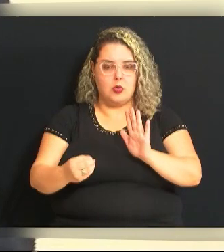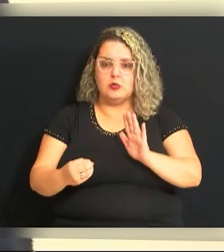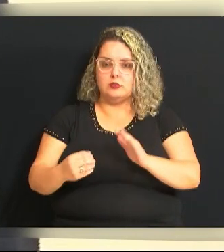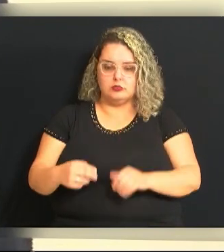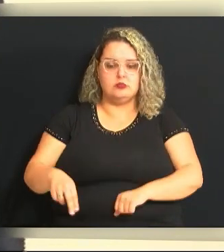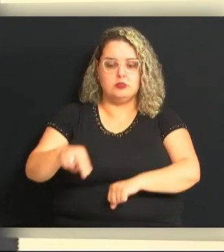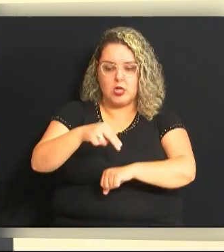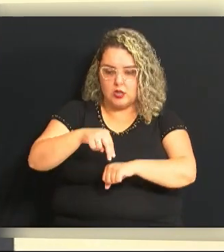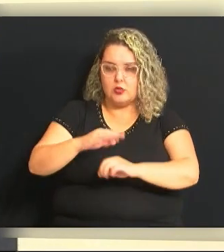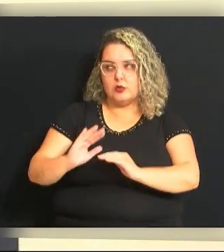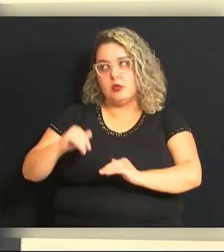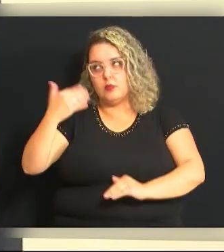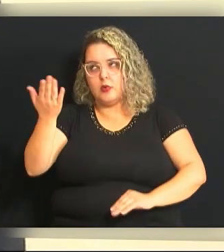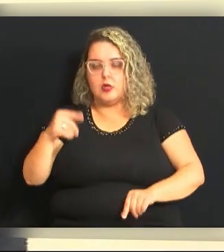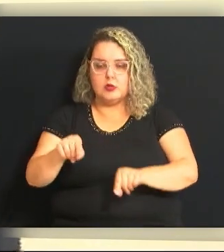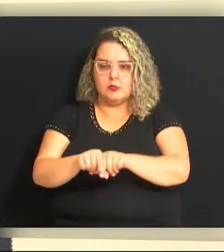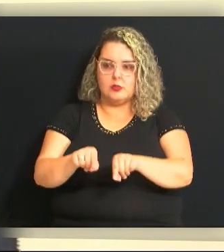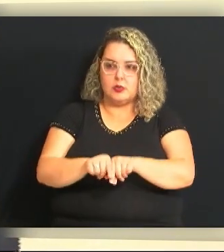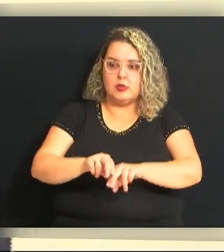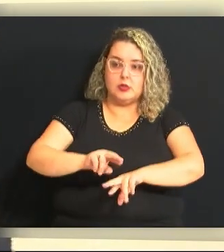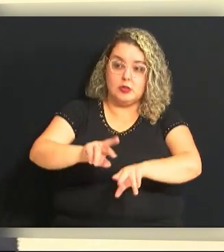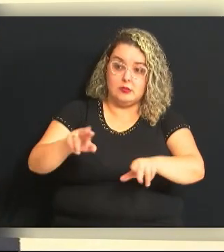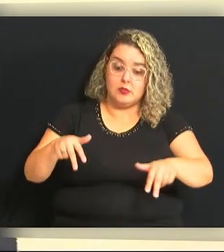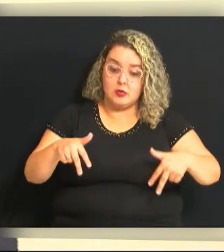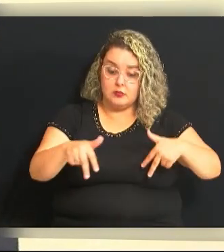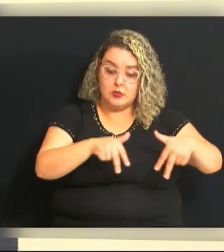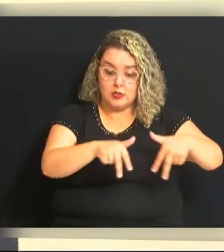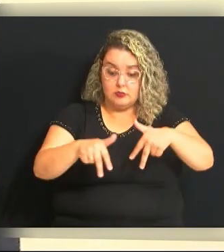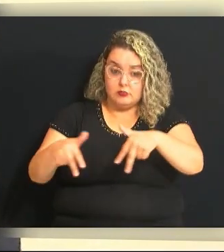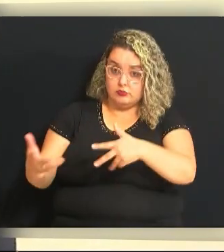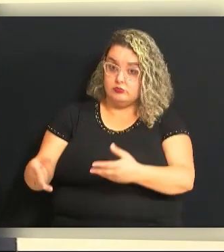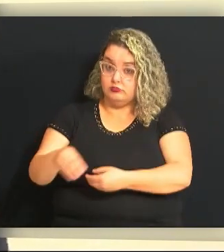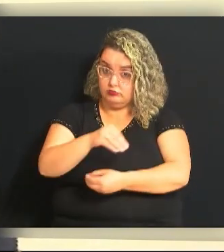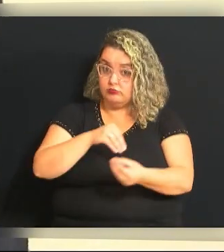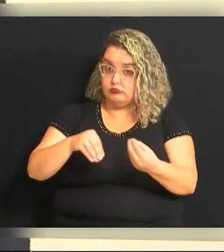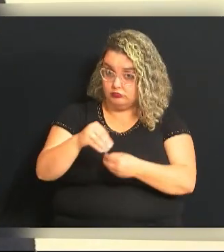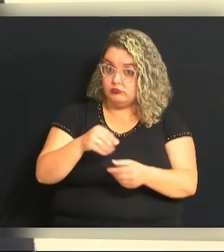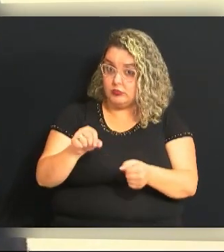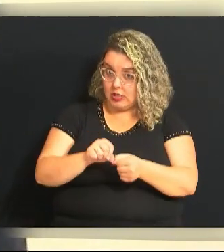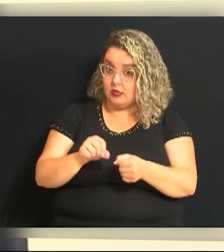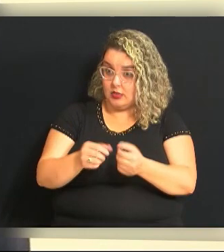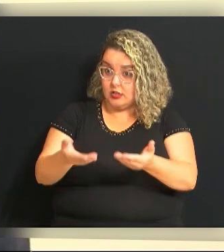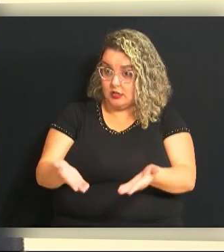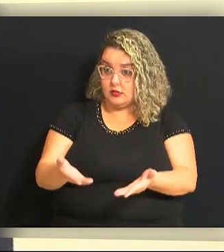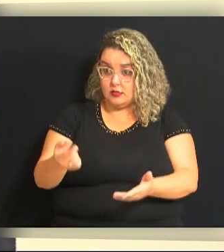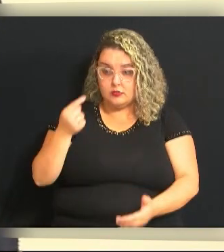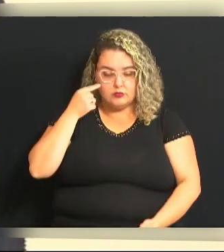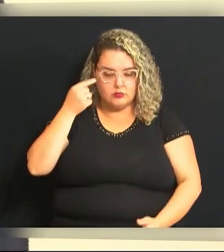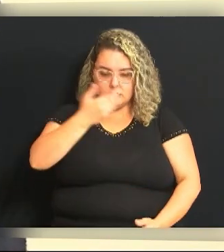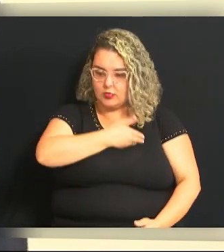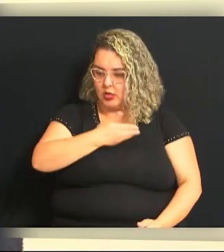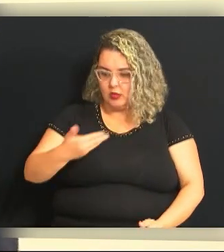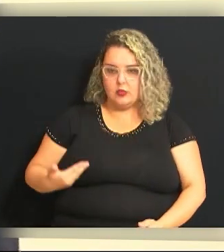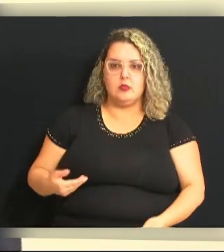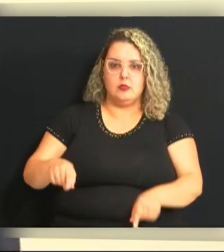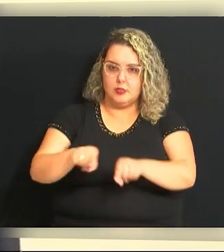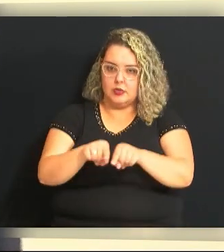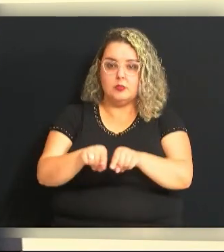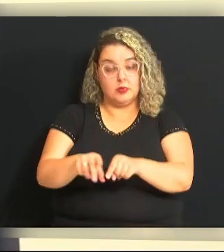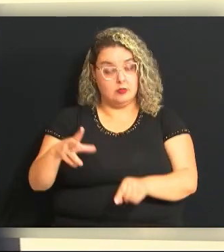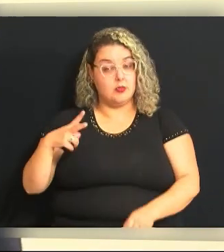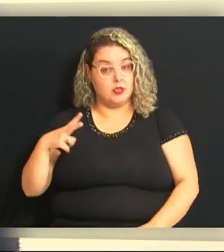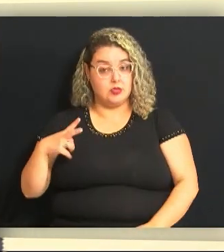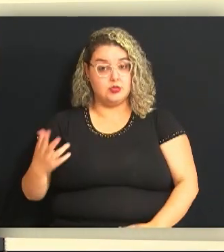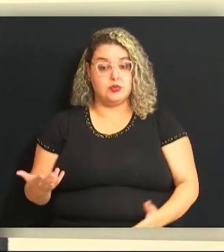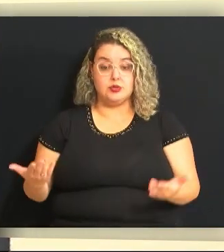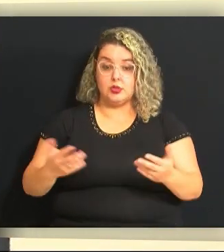nível nacional e internacional. São muitos atores aí envolvidos, né, tanto no espectro público quanto no privado,